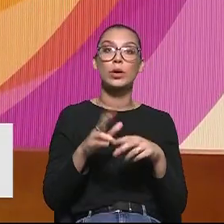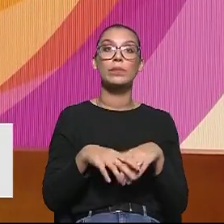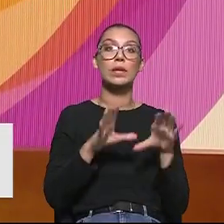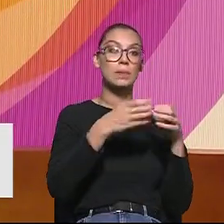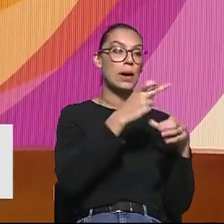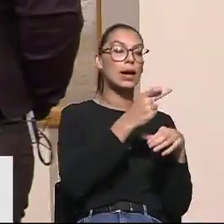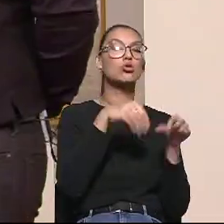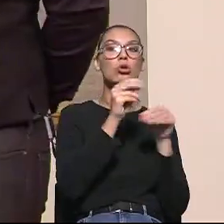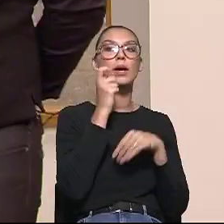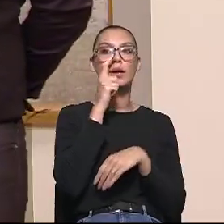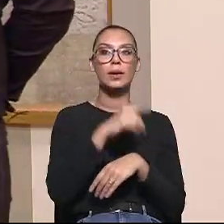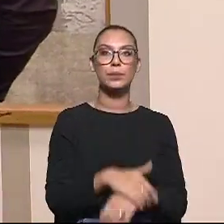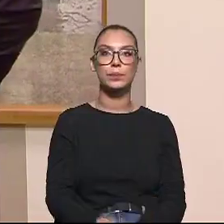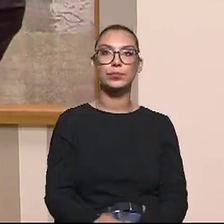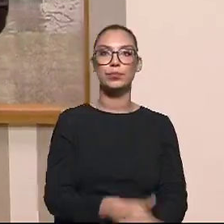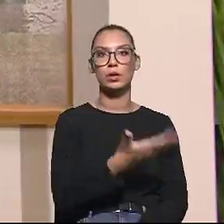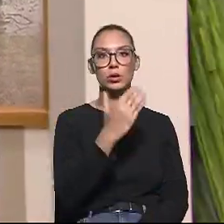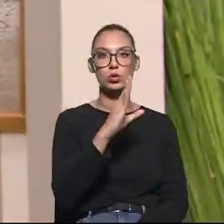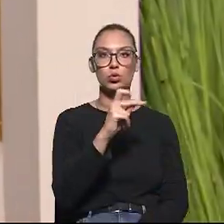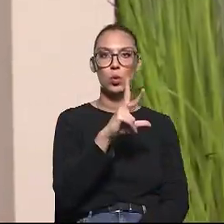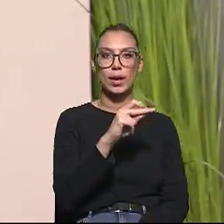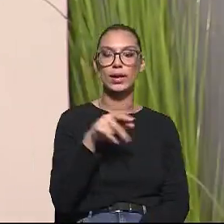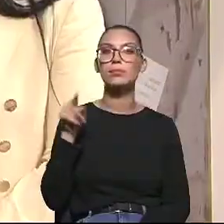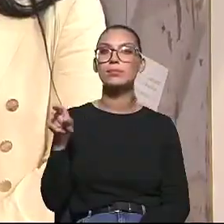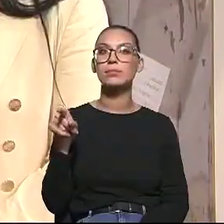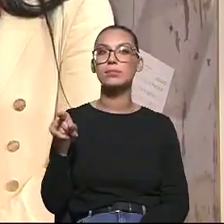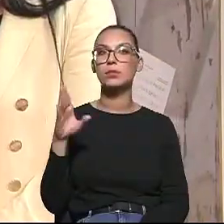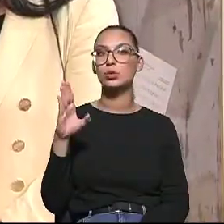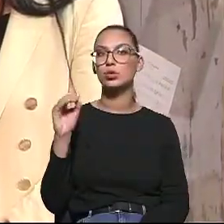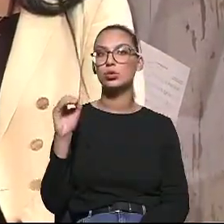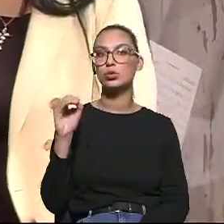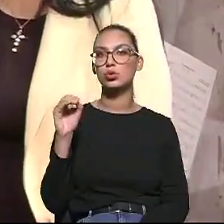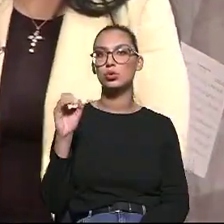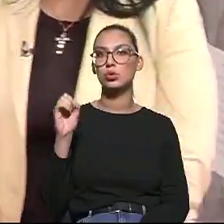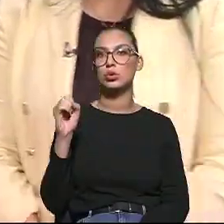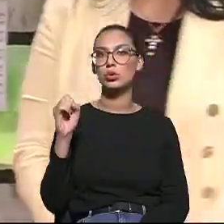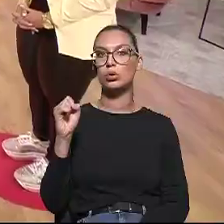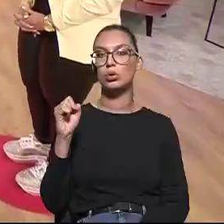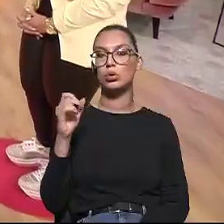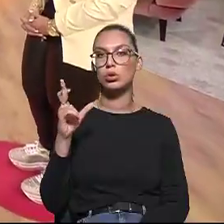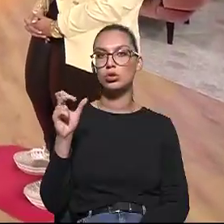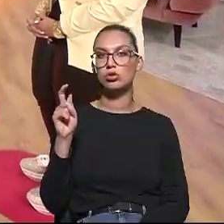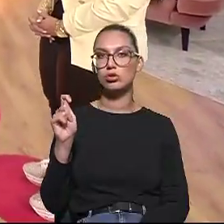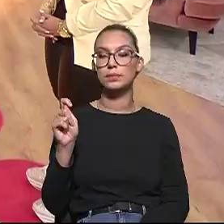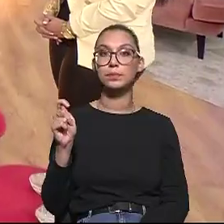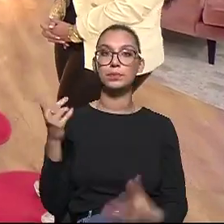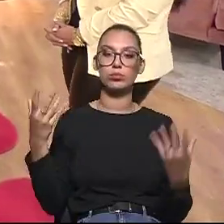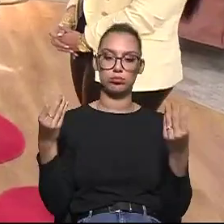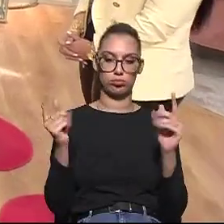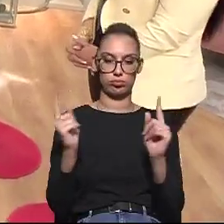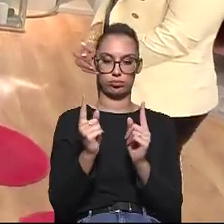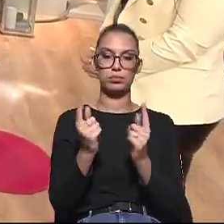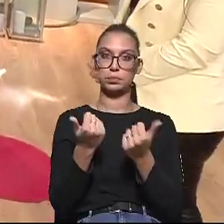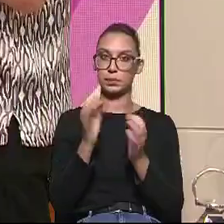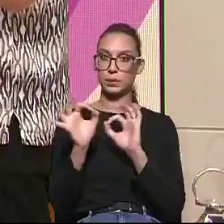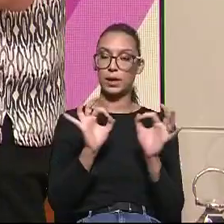jogar? Joaninha. Vamos embora, Joaninha. E aqui? Vamos embora, Jorge. Juntem-se. Preparados? Sim. Não custa nada.